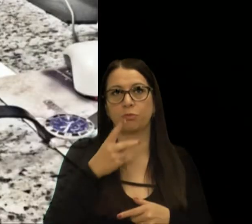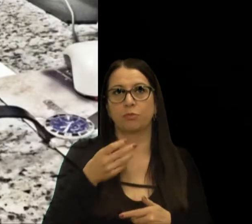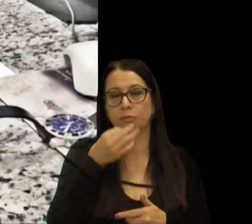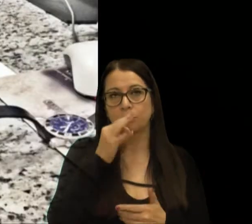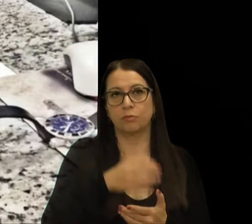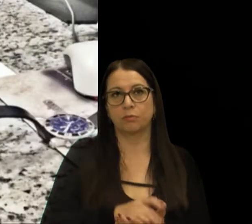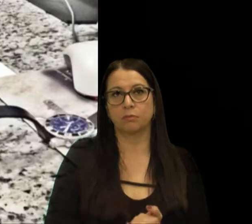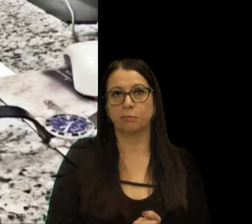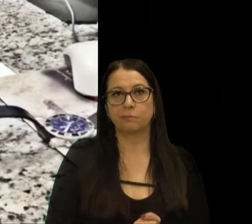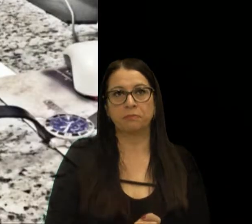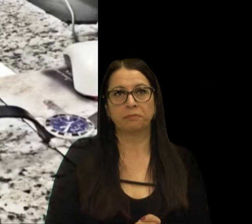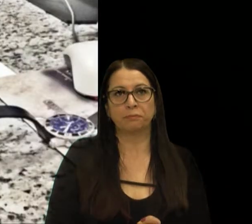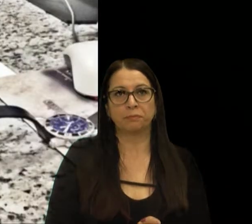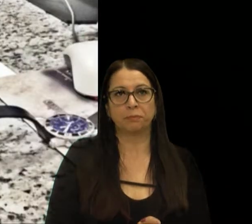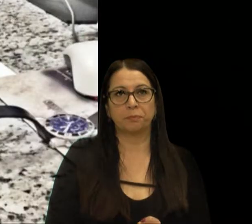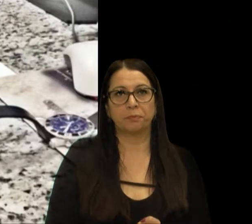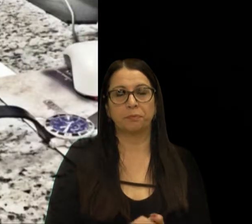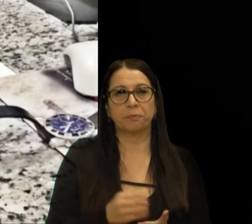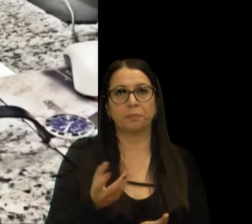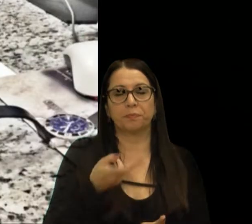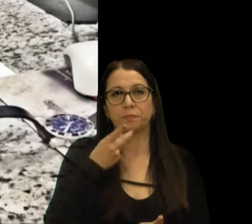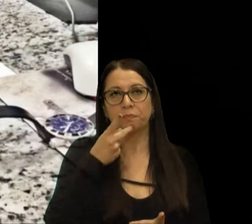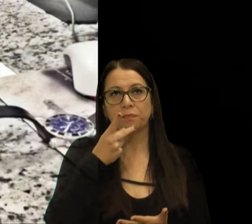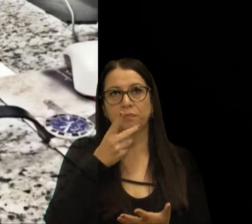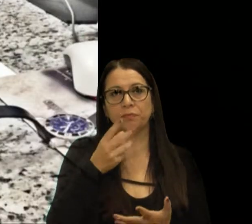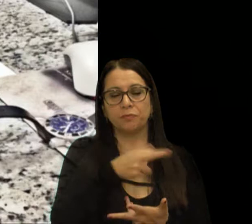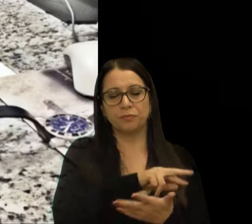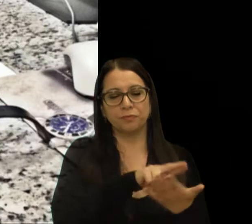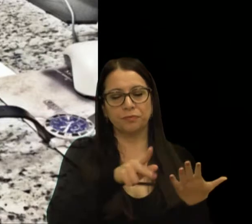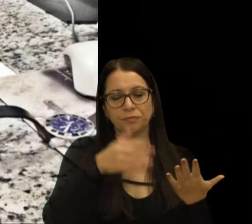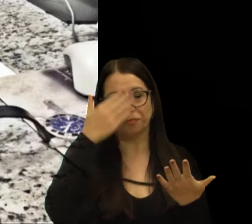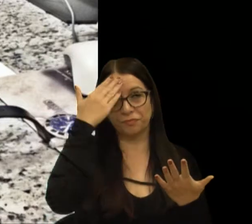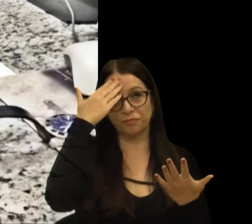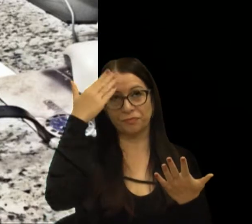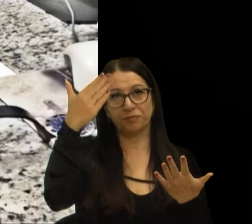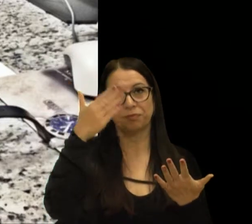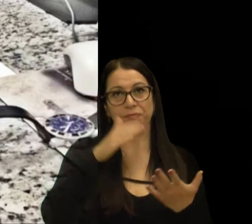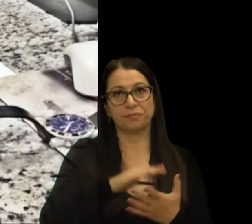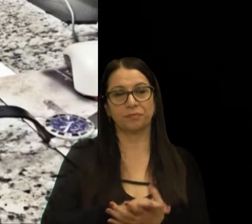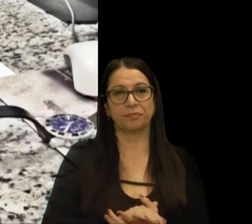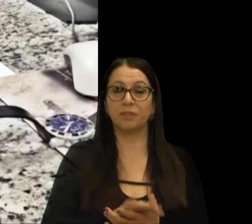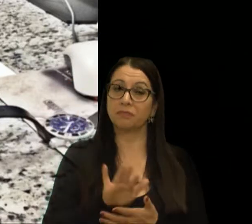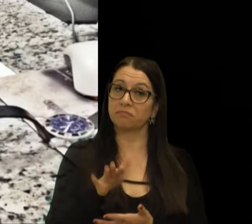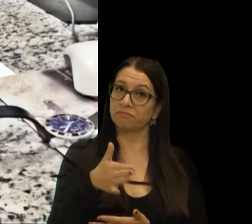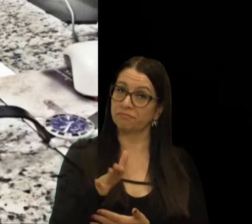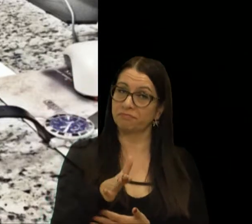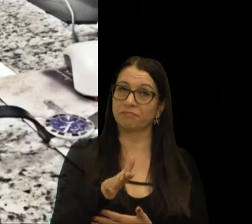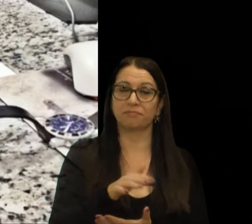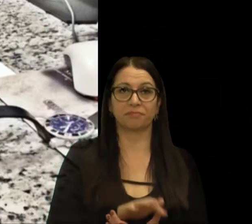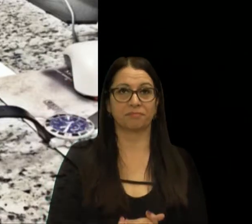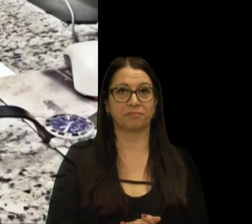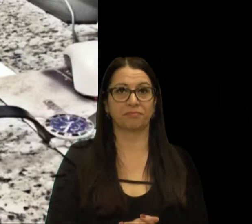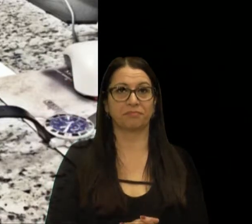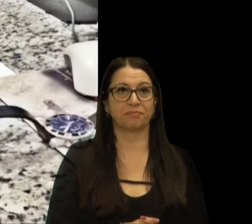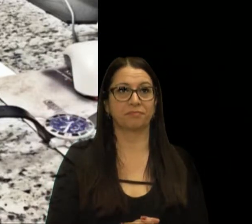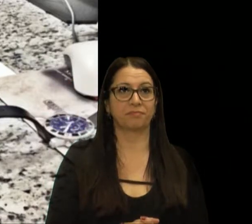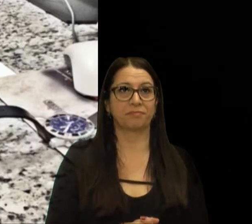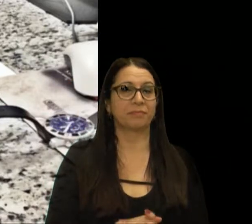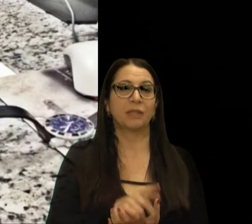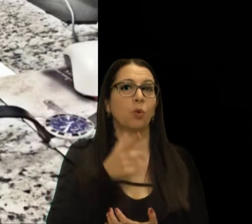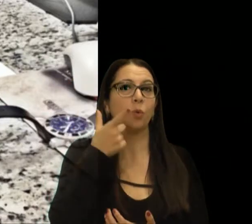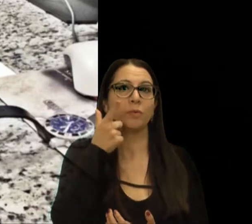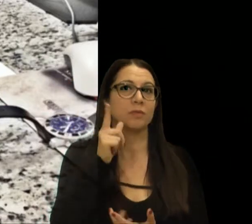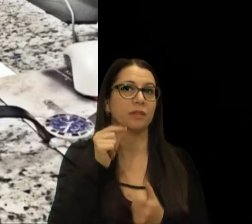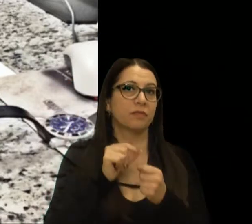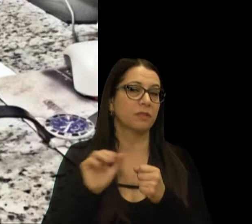E eu queria fazer vários agradecimentos também, assim, que talvez não consiga